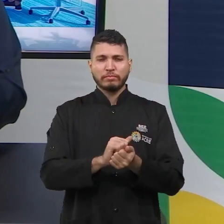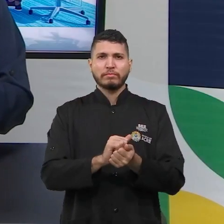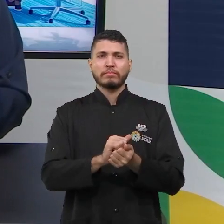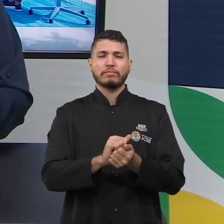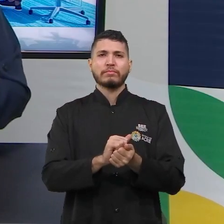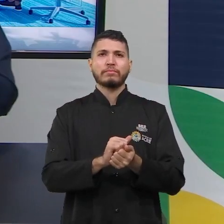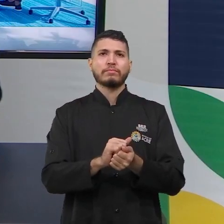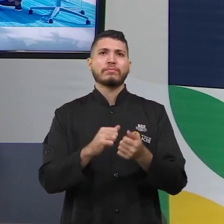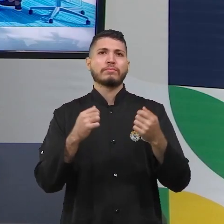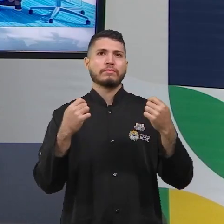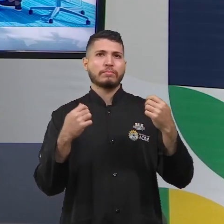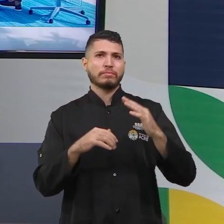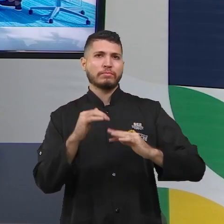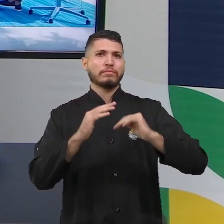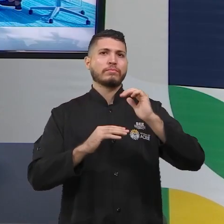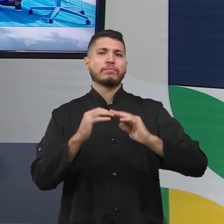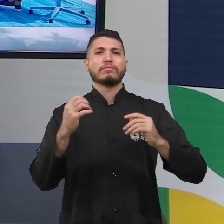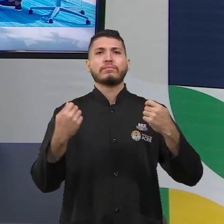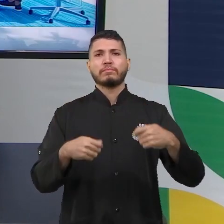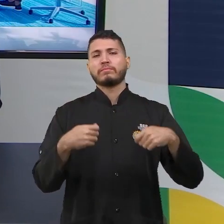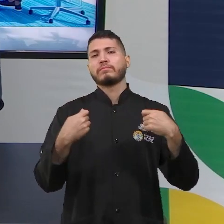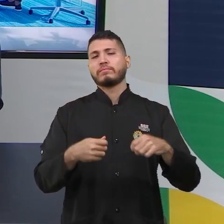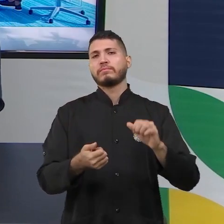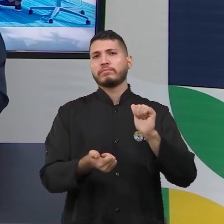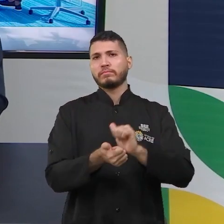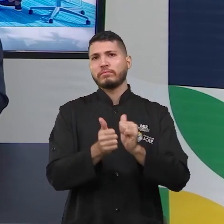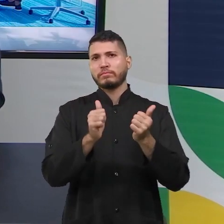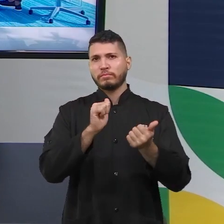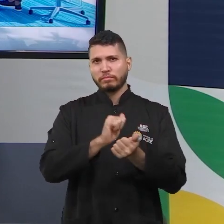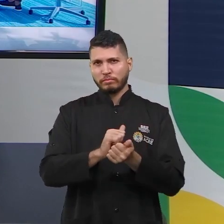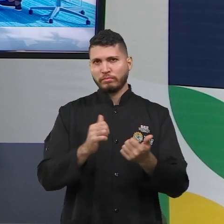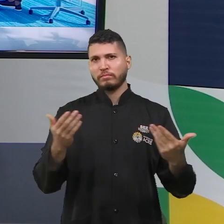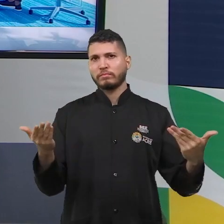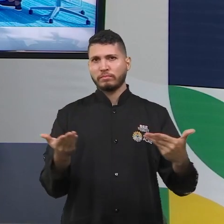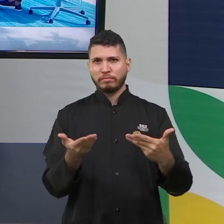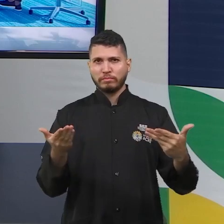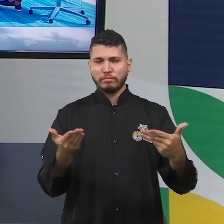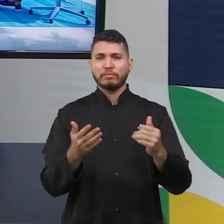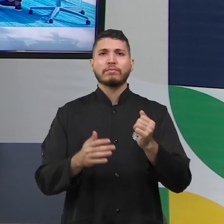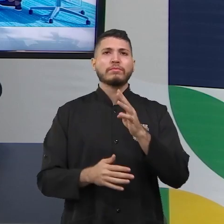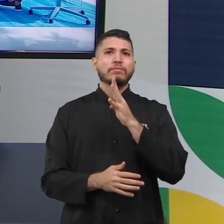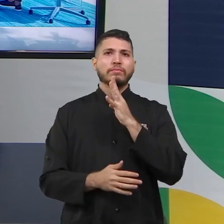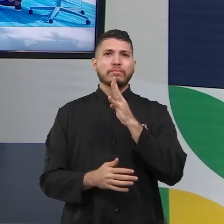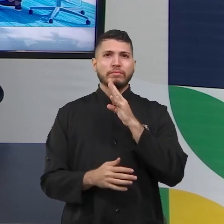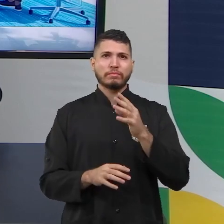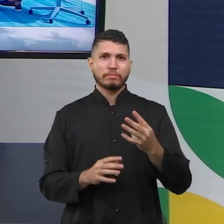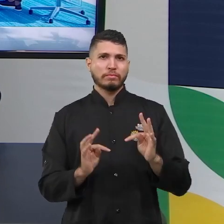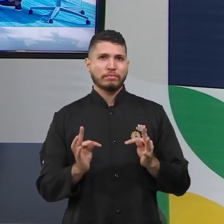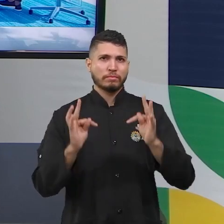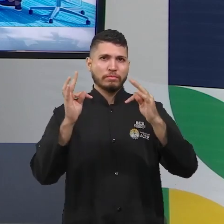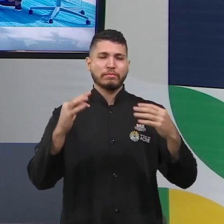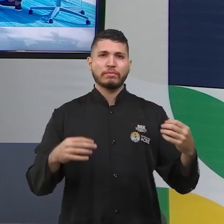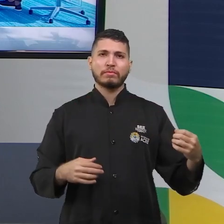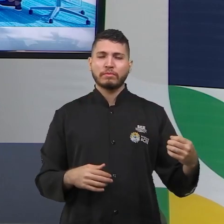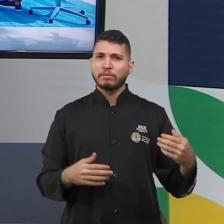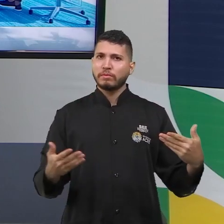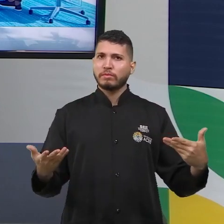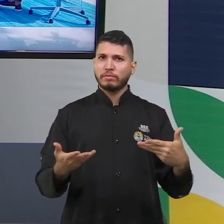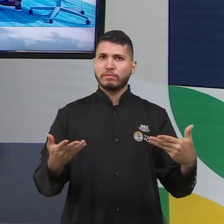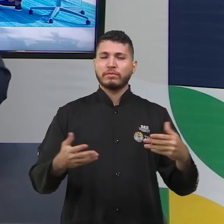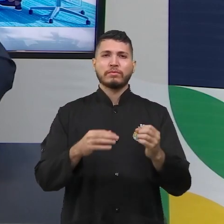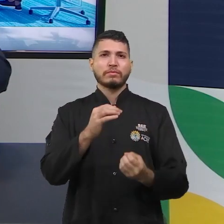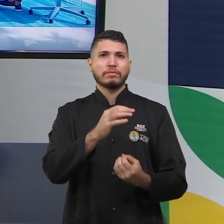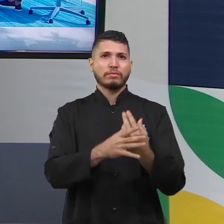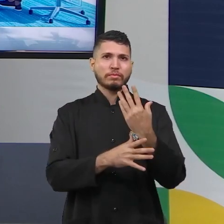ele precisa se adaptar e principalmente conhecer as novas tecnologias que têm surgindo,